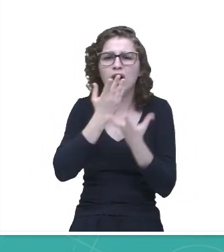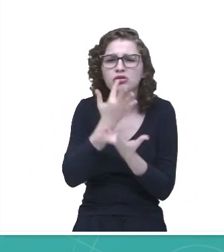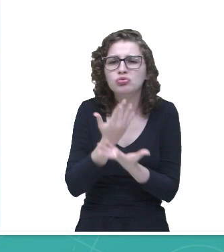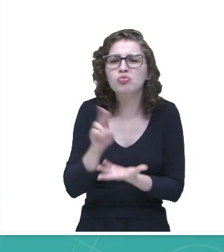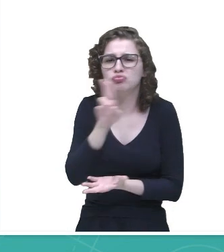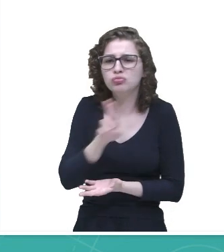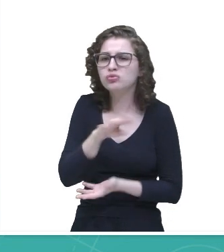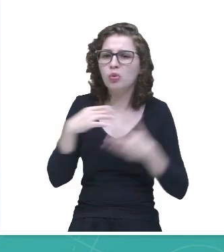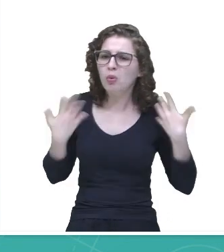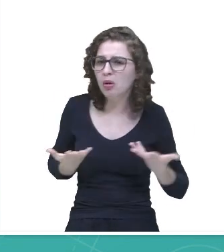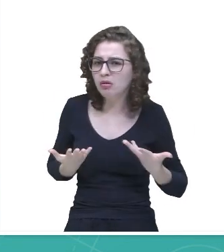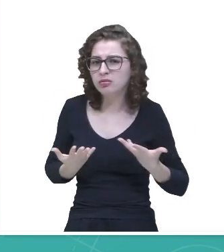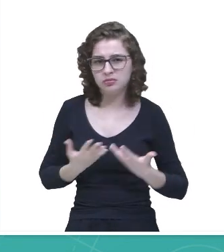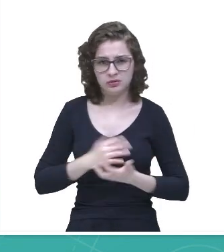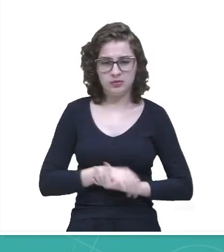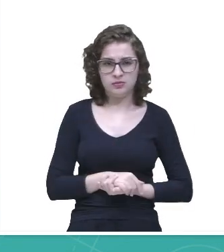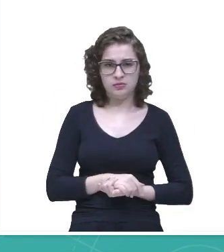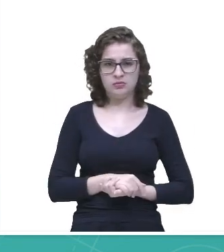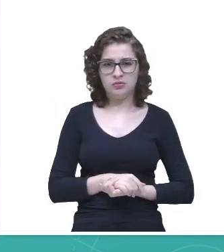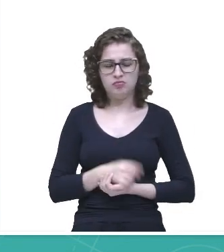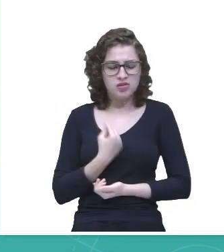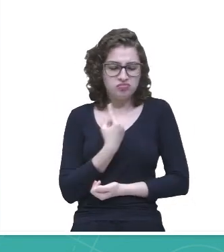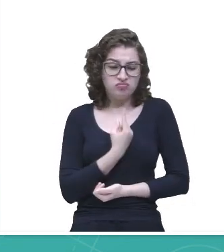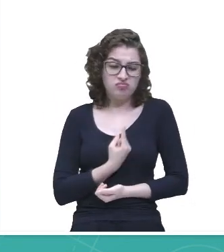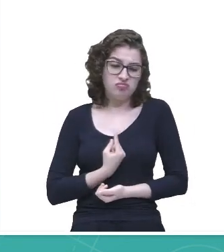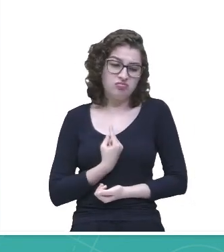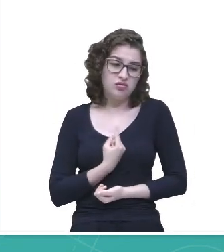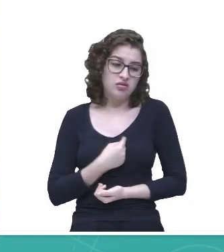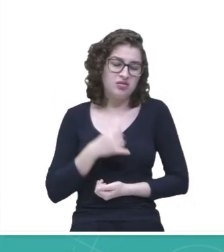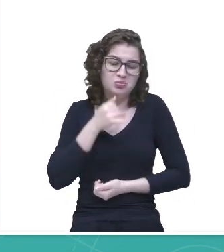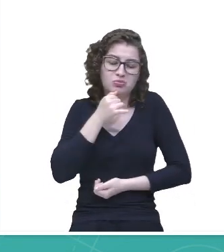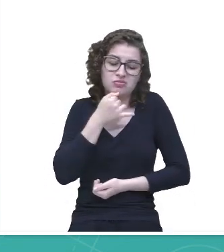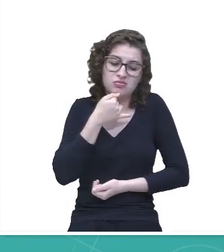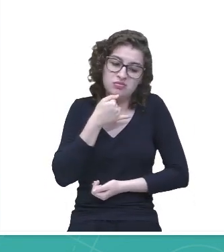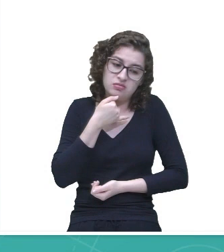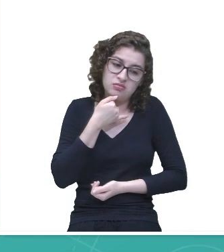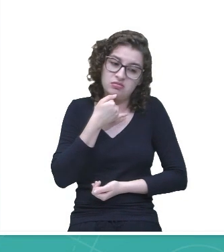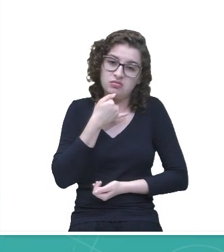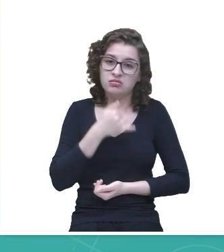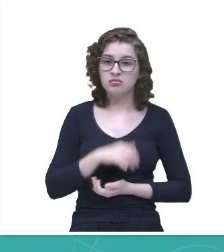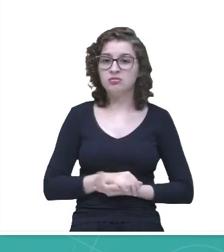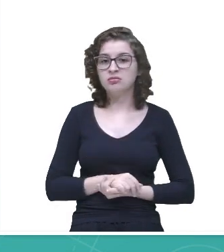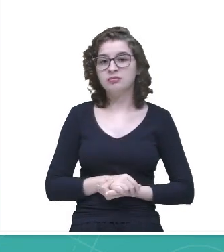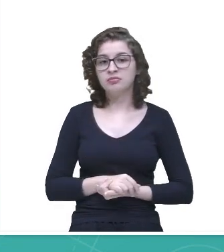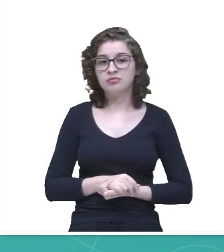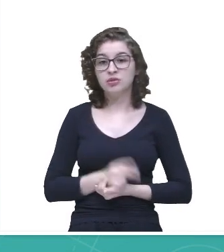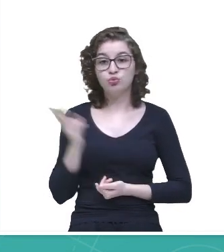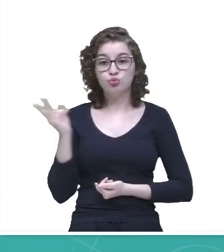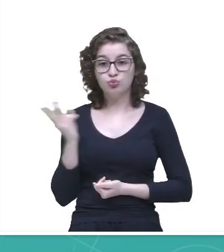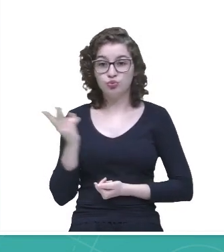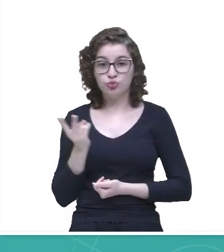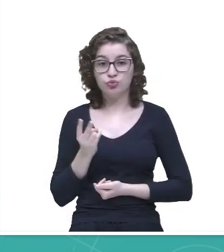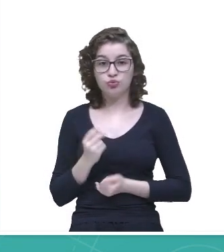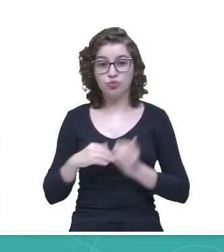trabalhadas aí para dar essa sensação de solidão, de tristeza, repleta nesse quadro dos impressionistas.